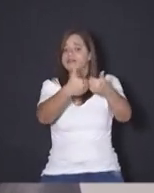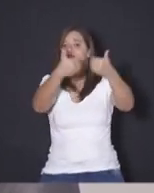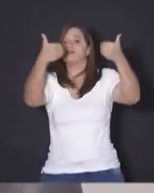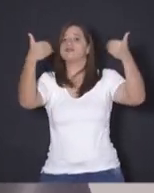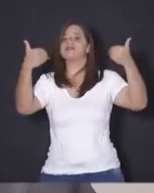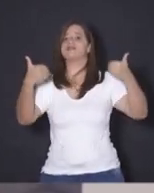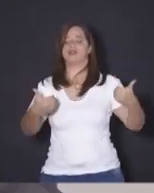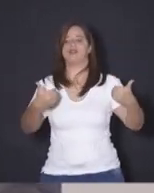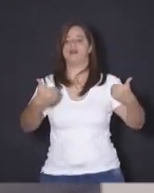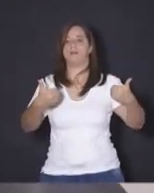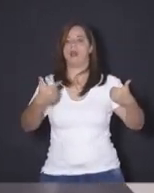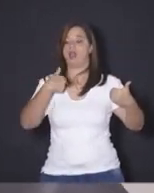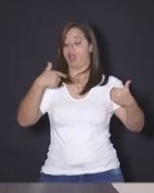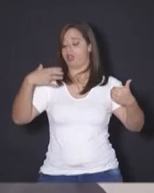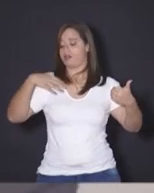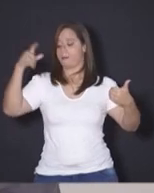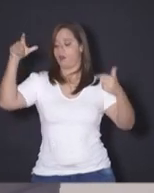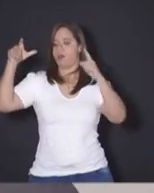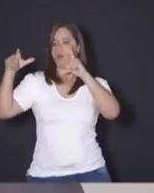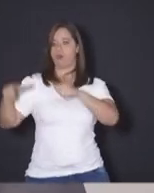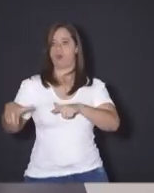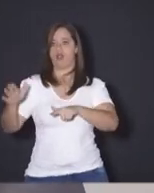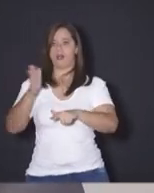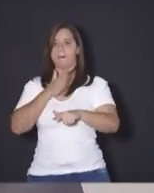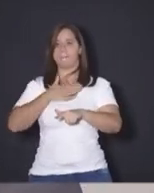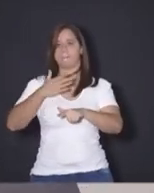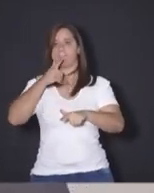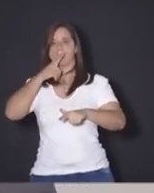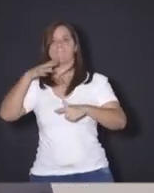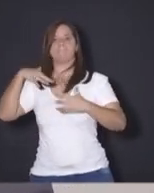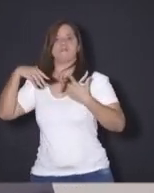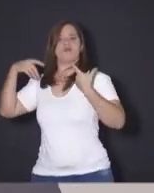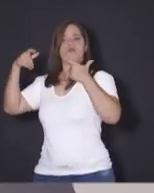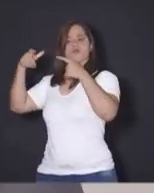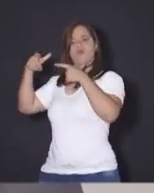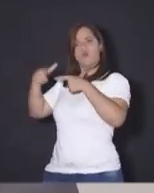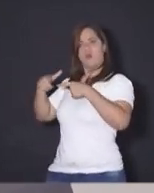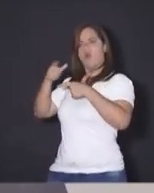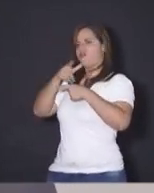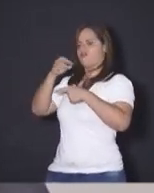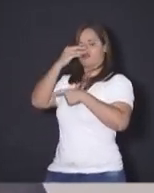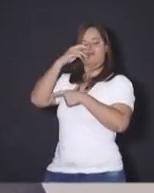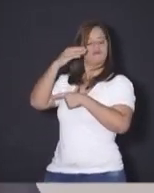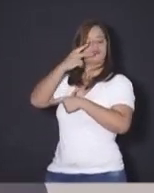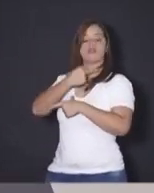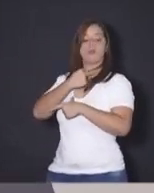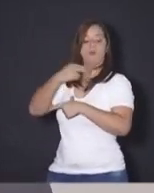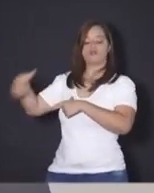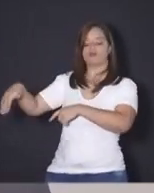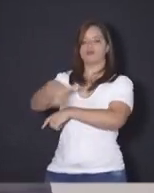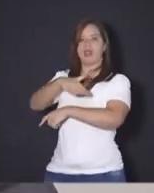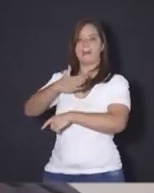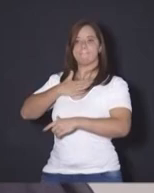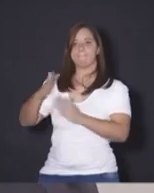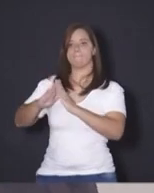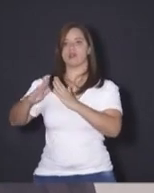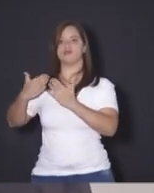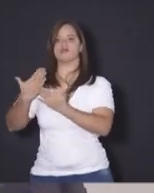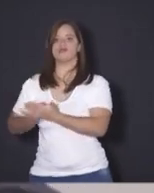aqui meu espaço meu território você não passa aqui na escola